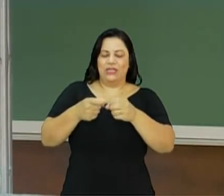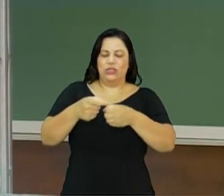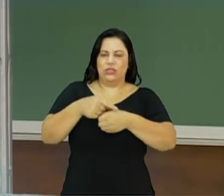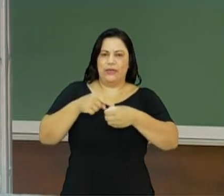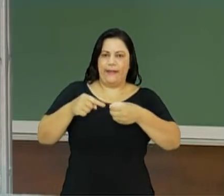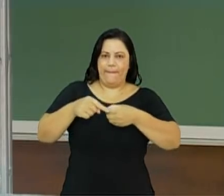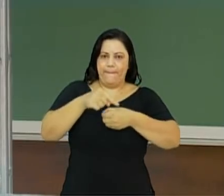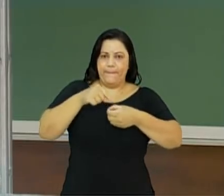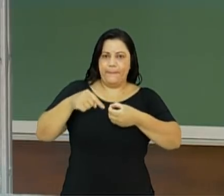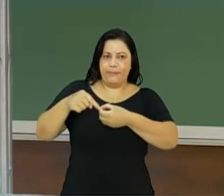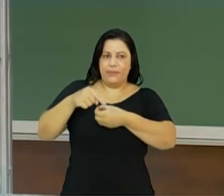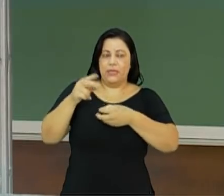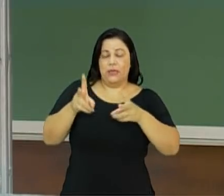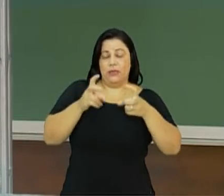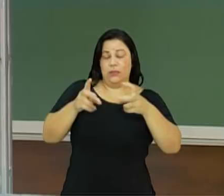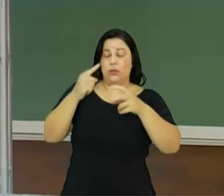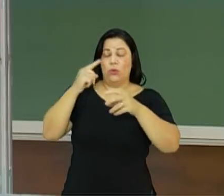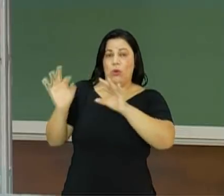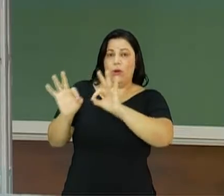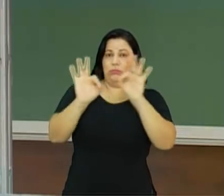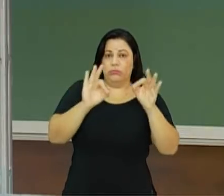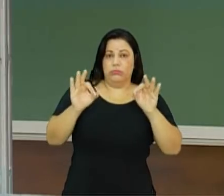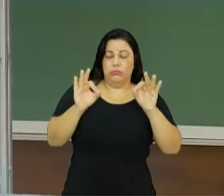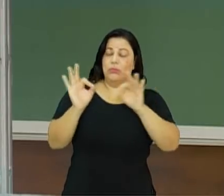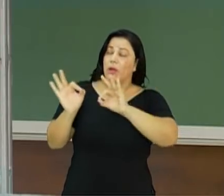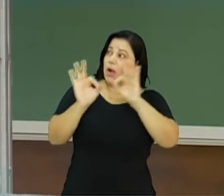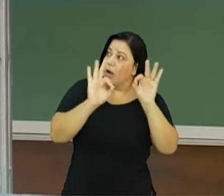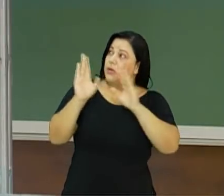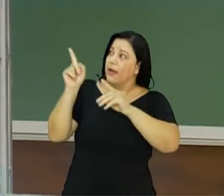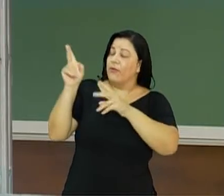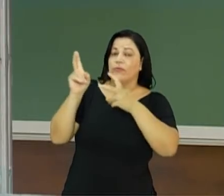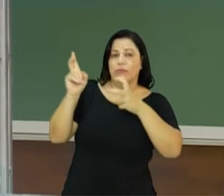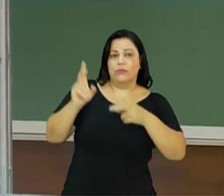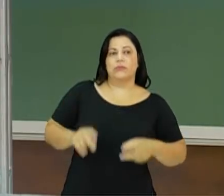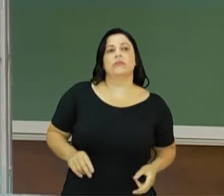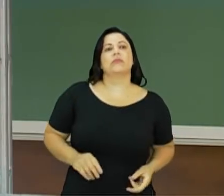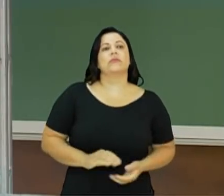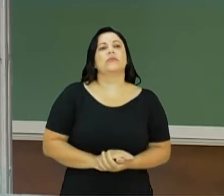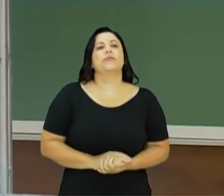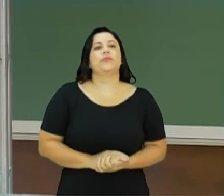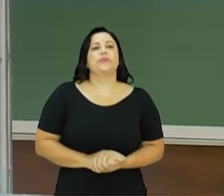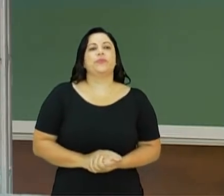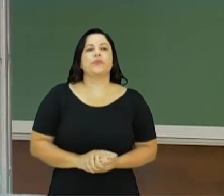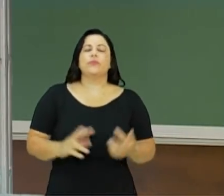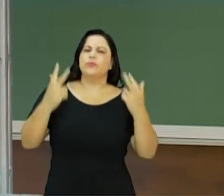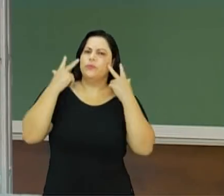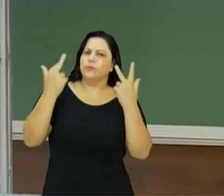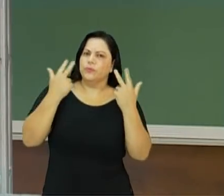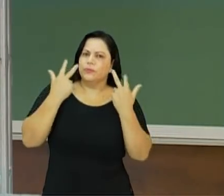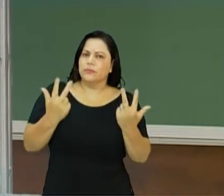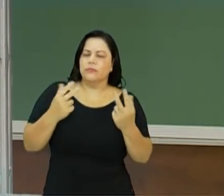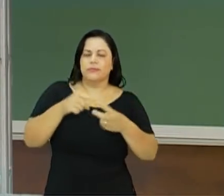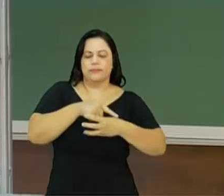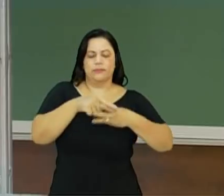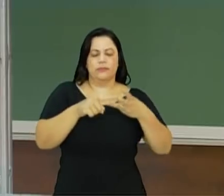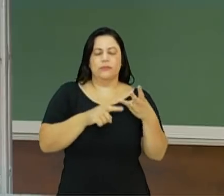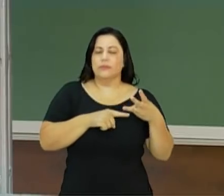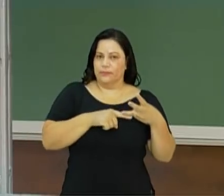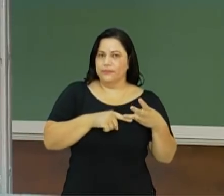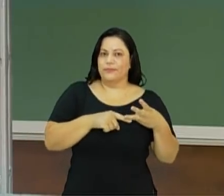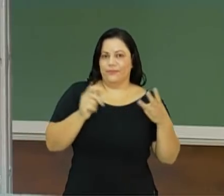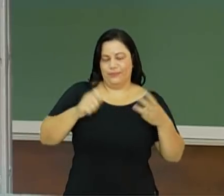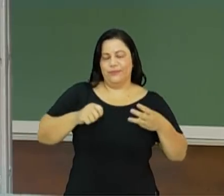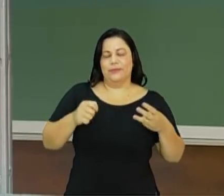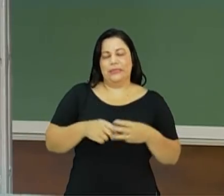espaços entre as fibras onde essas células se depositam, ok? É mais comum, né, entre os 3 tipos de cartilagem, é mais comum